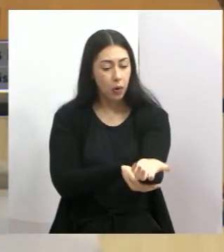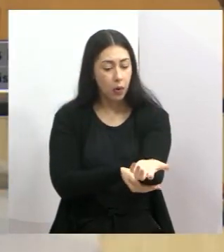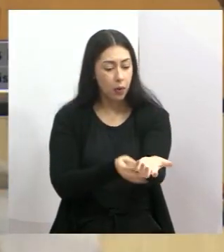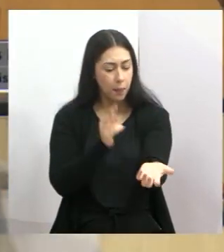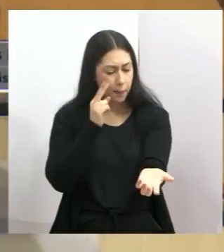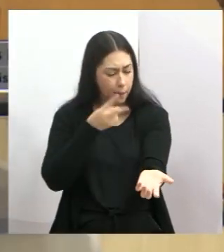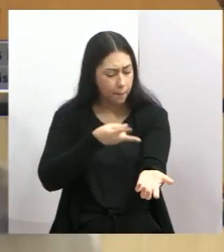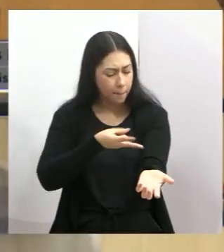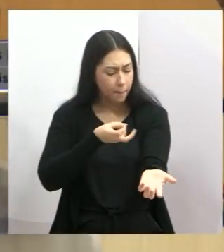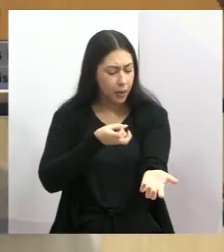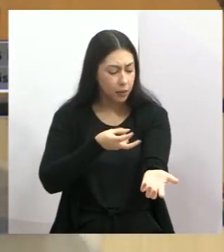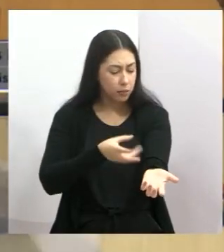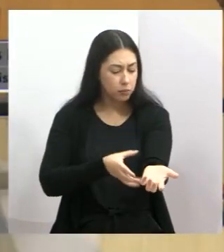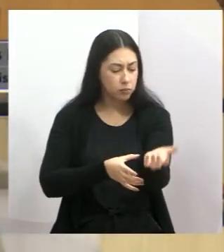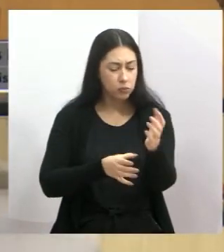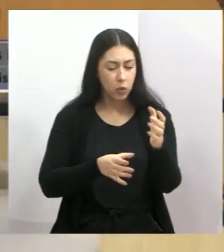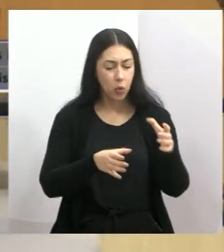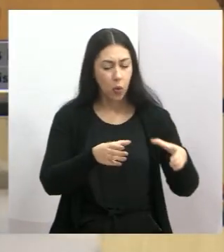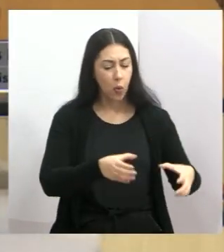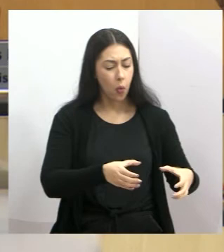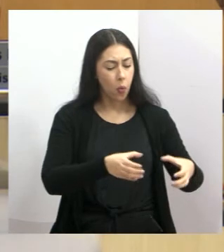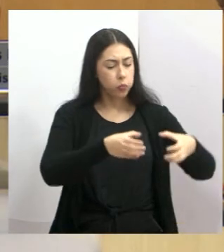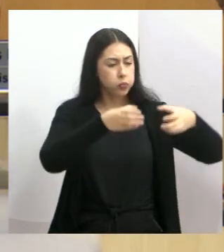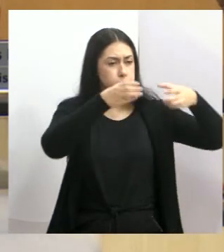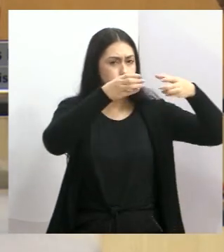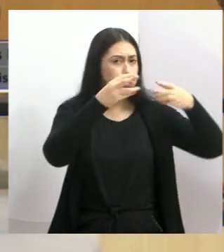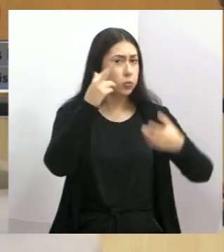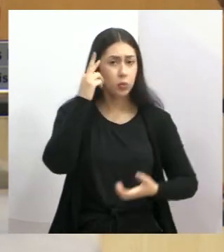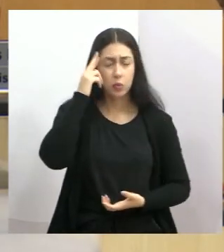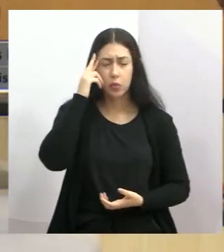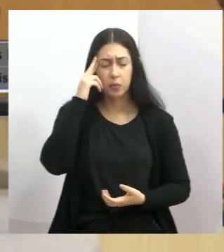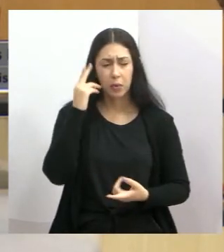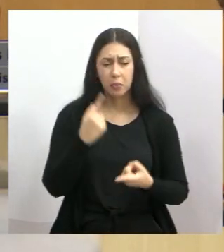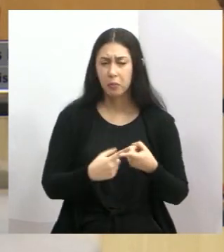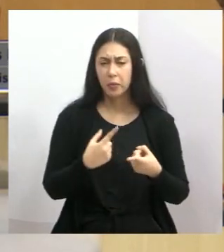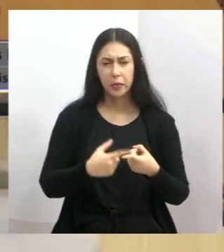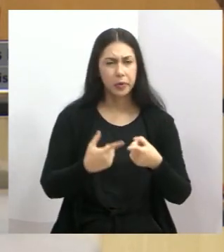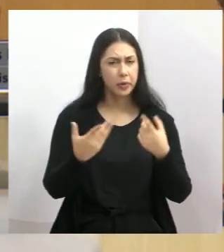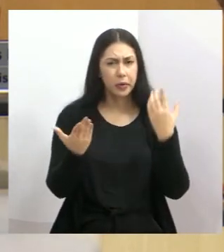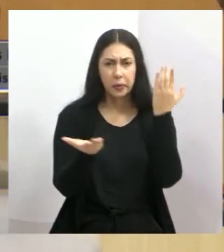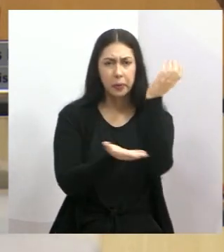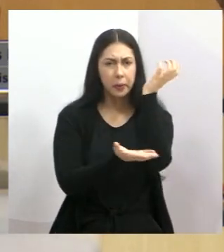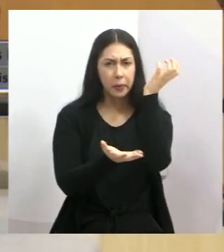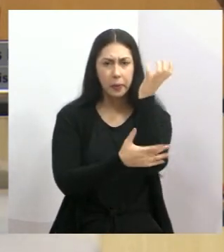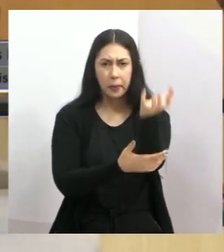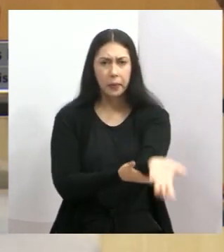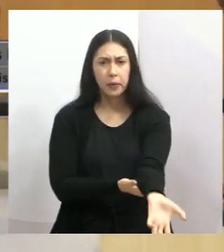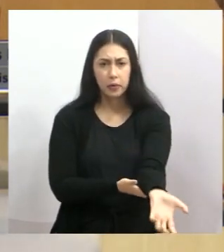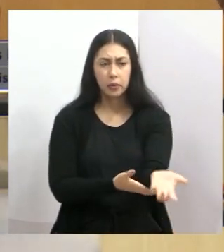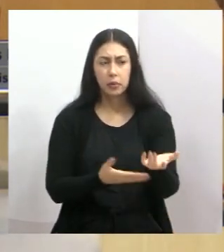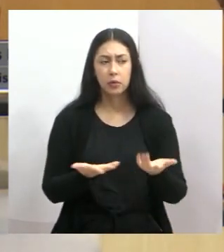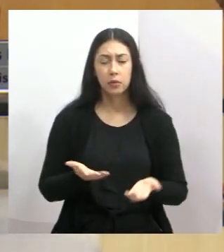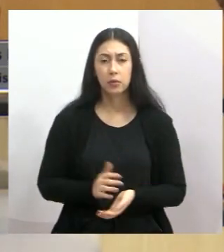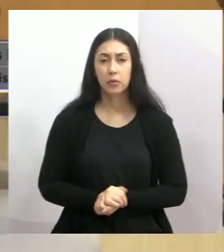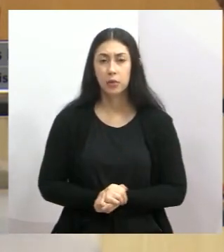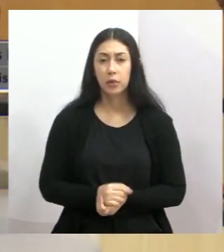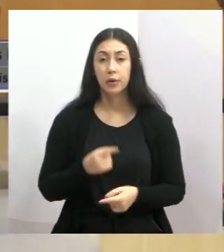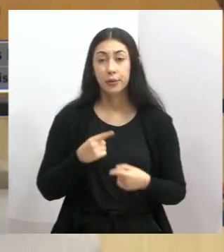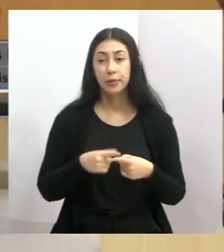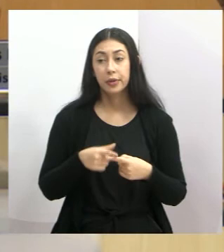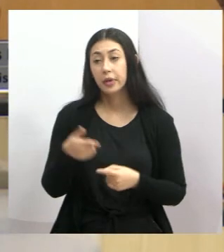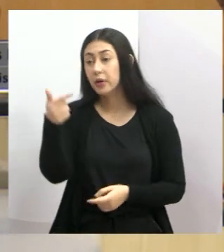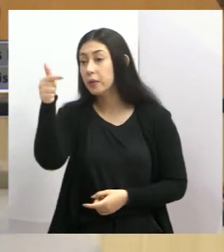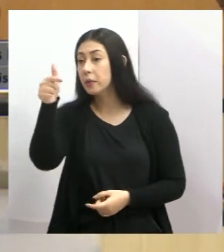está bonito o tronco dela o porquê que foi cortado essa árvore nós queremos saber sendo que uma